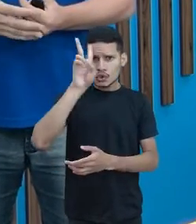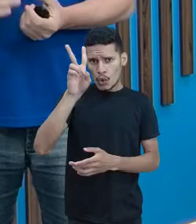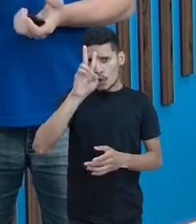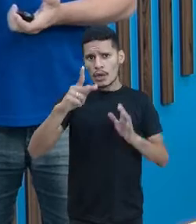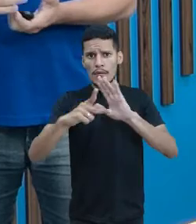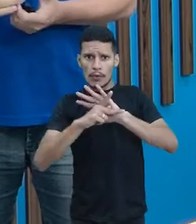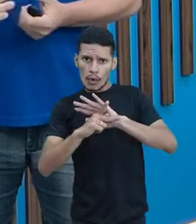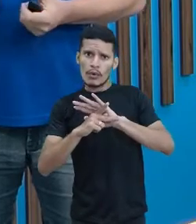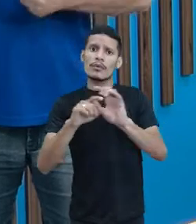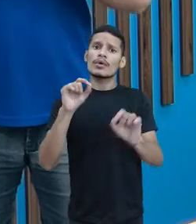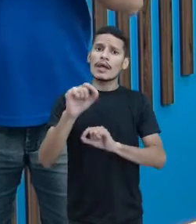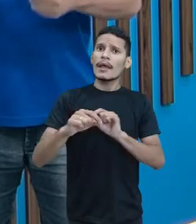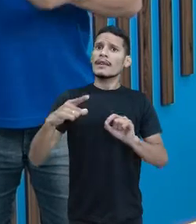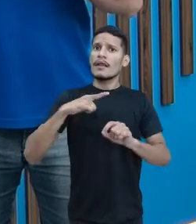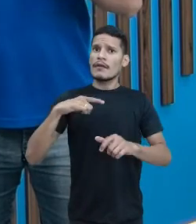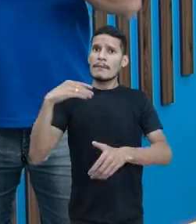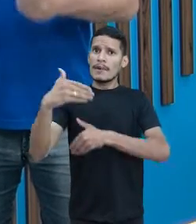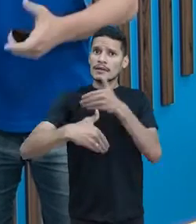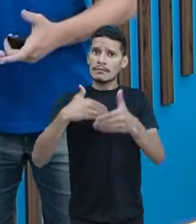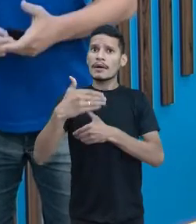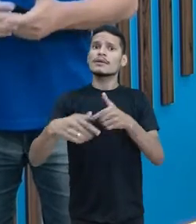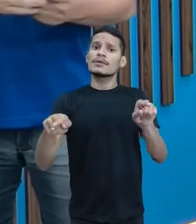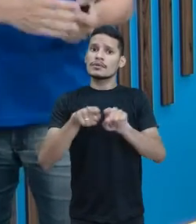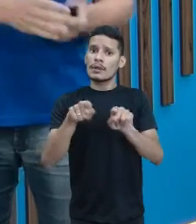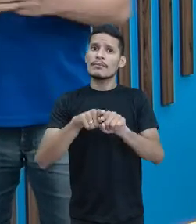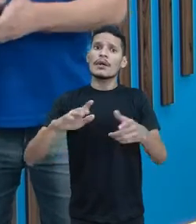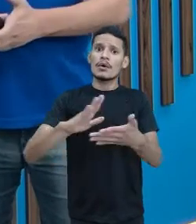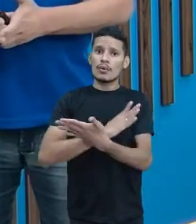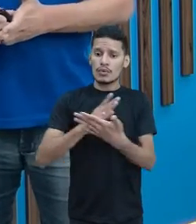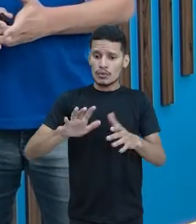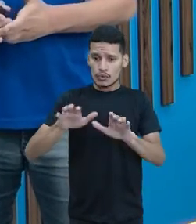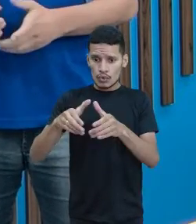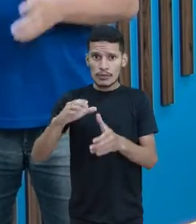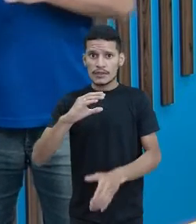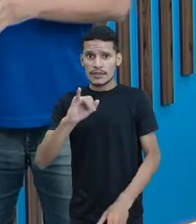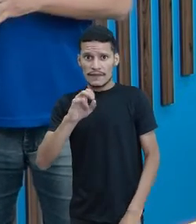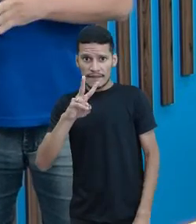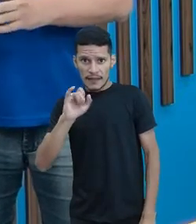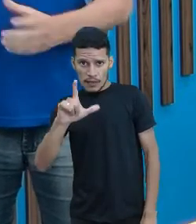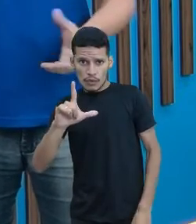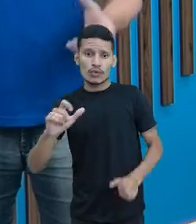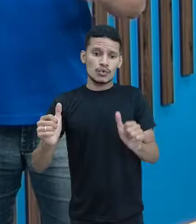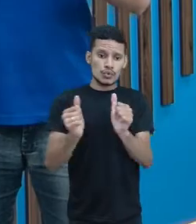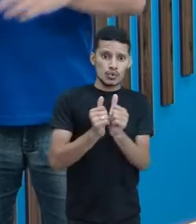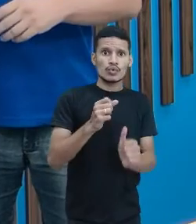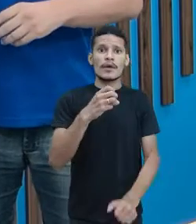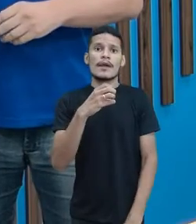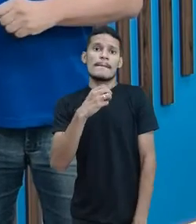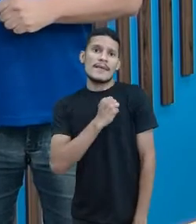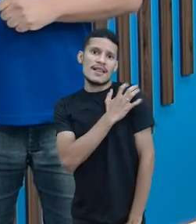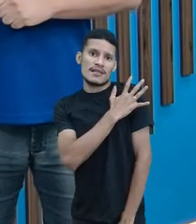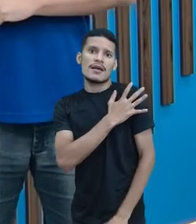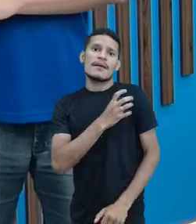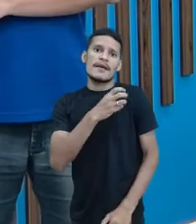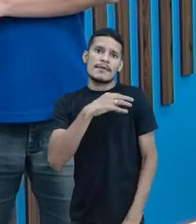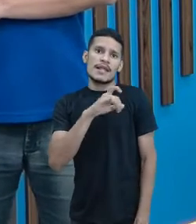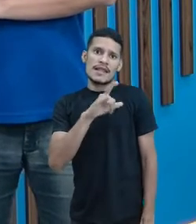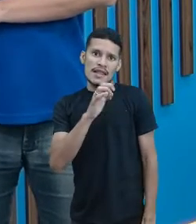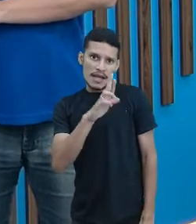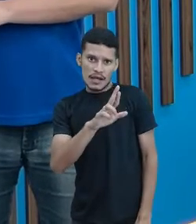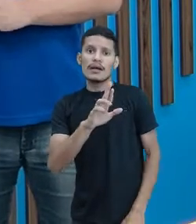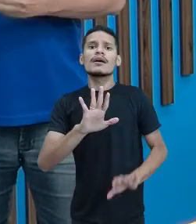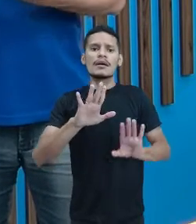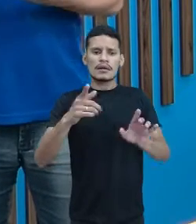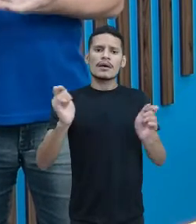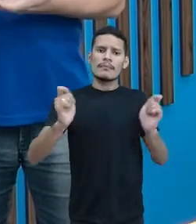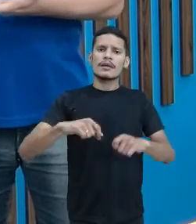da história nos aponta que houve uma participação muito efetiva de uma parte da sociedade civil junto aos militares que deram um golpe. Mas eu vou chamar a atenção de